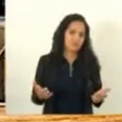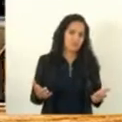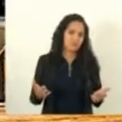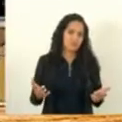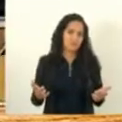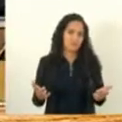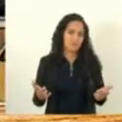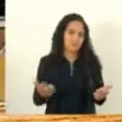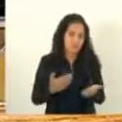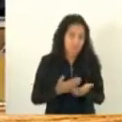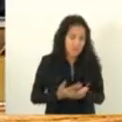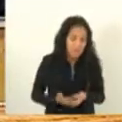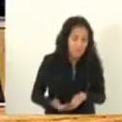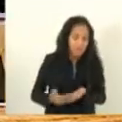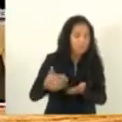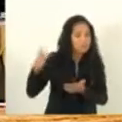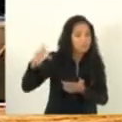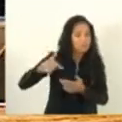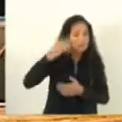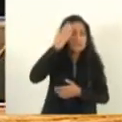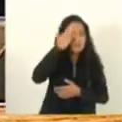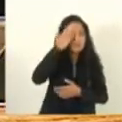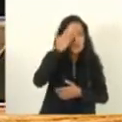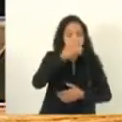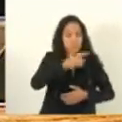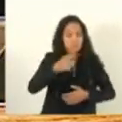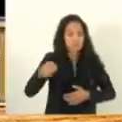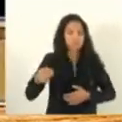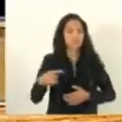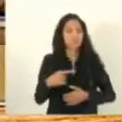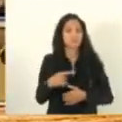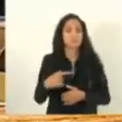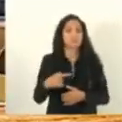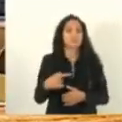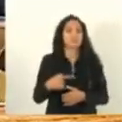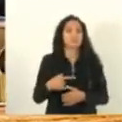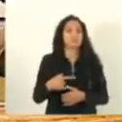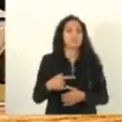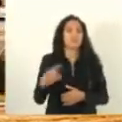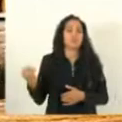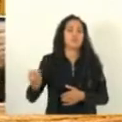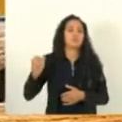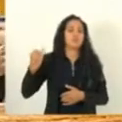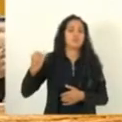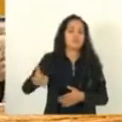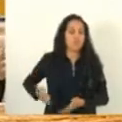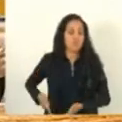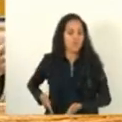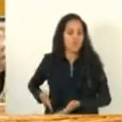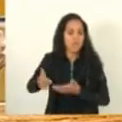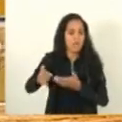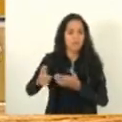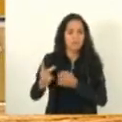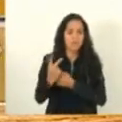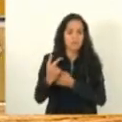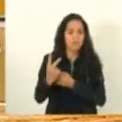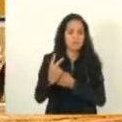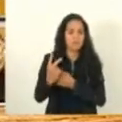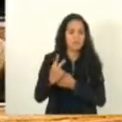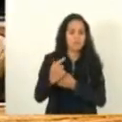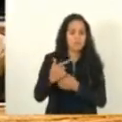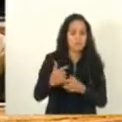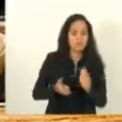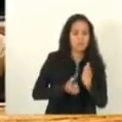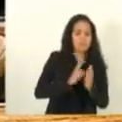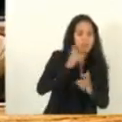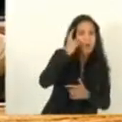E a partir do momento que ele sabe que vocês têm o elemento importante, que é a arma, eles vão pensar em duas